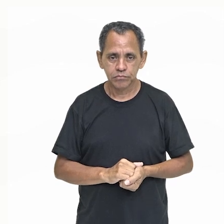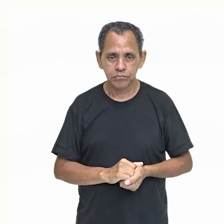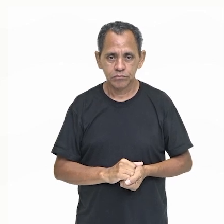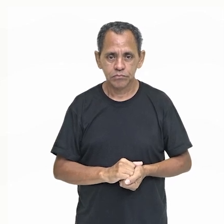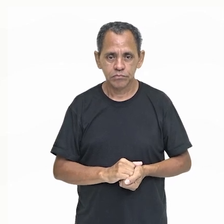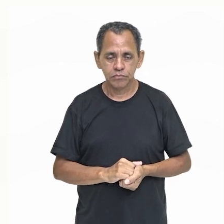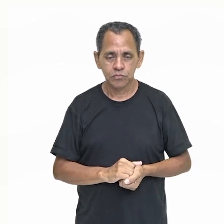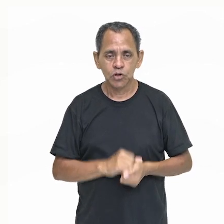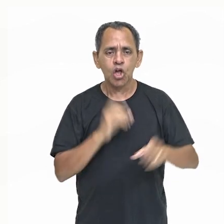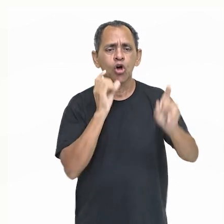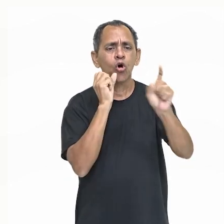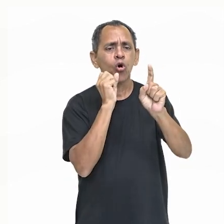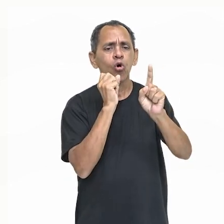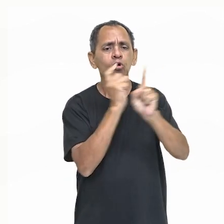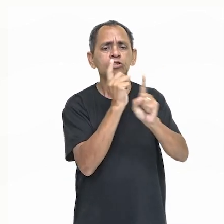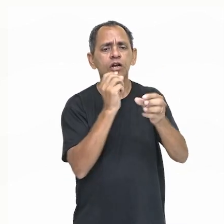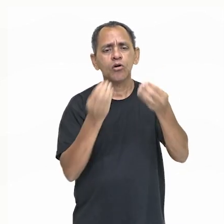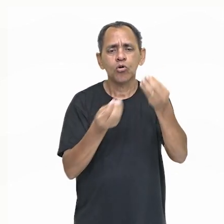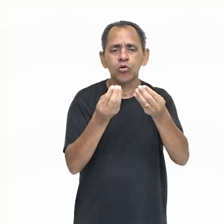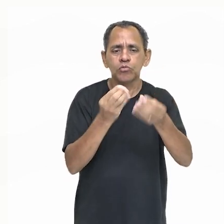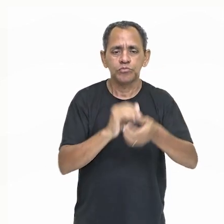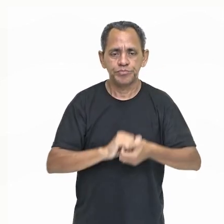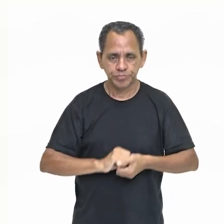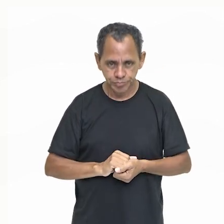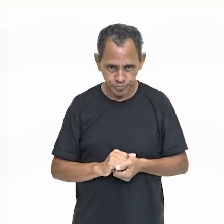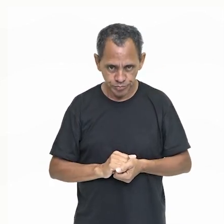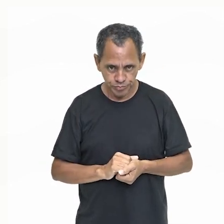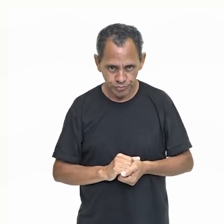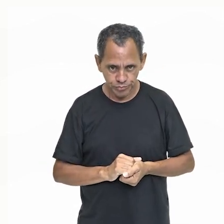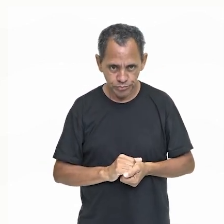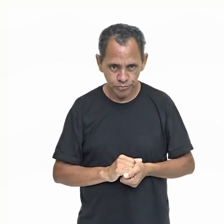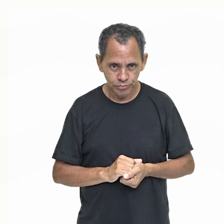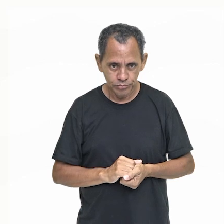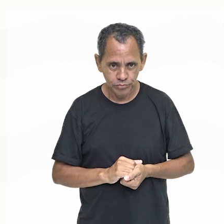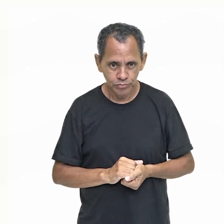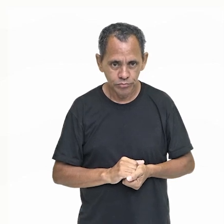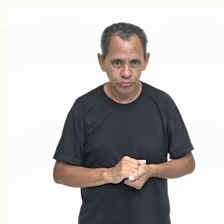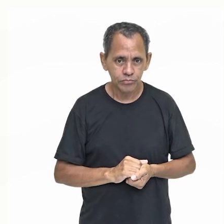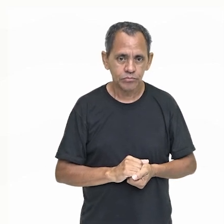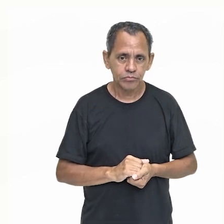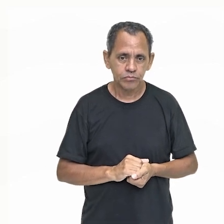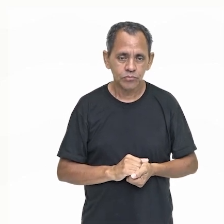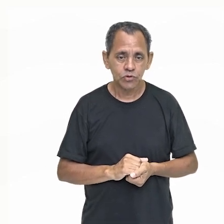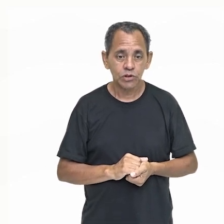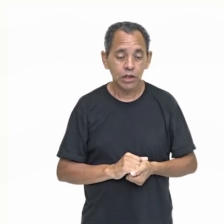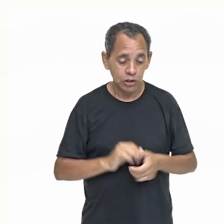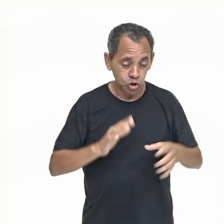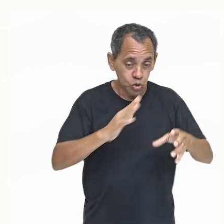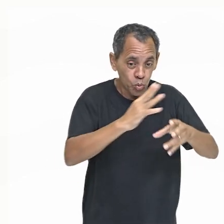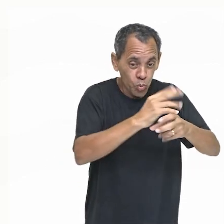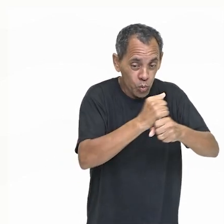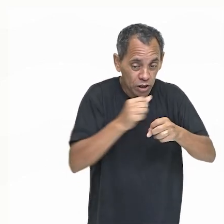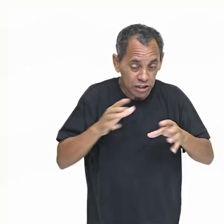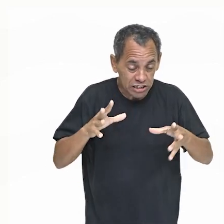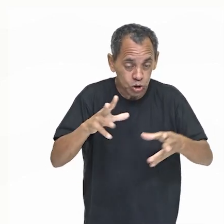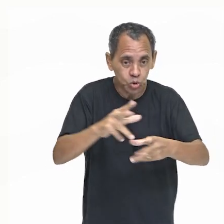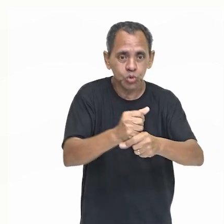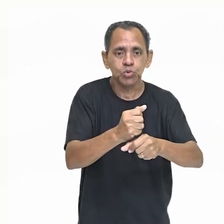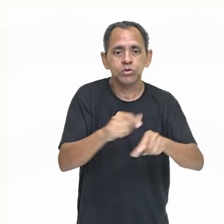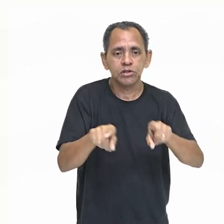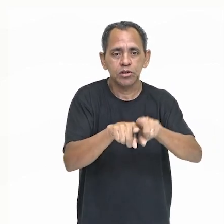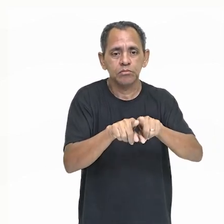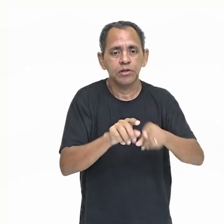energia mecânica basta que eu some né agora somamos os valores da energia cinética e da energia o